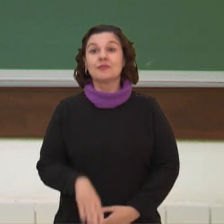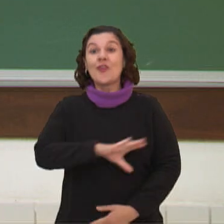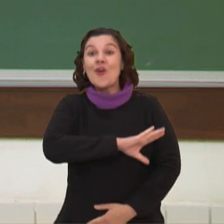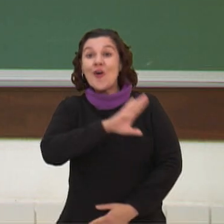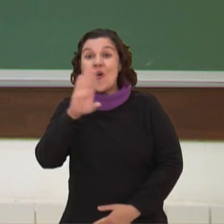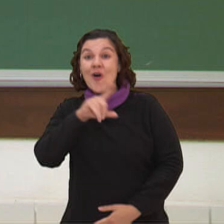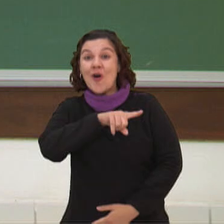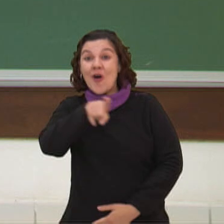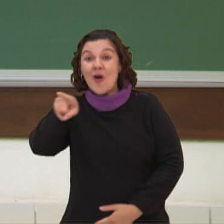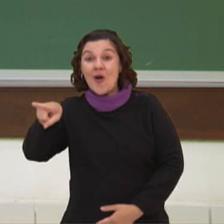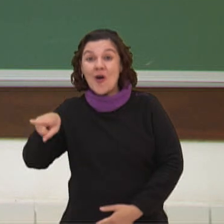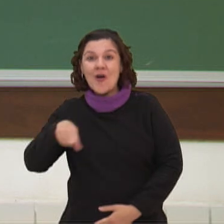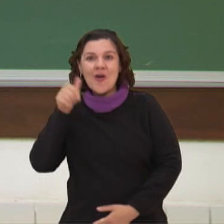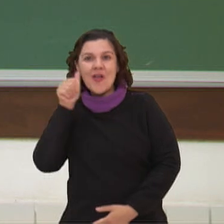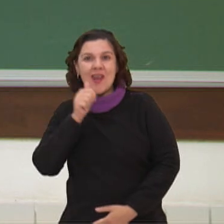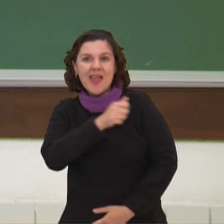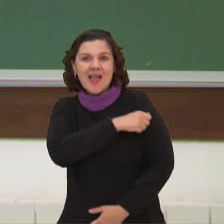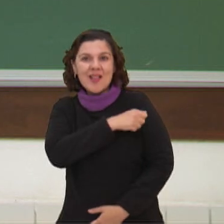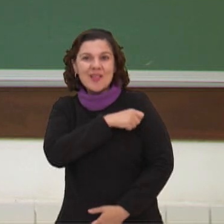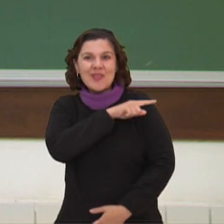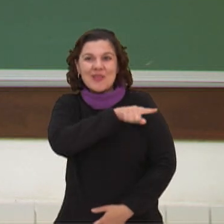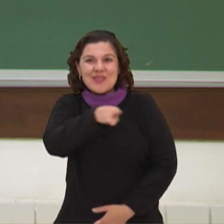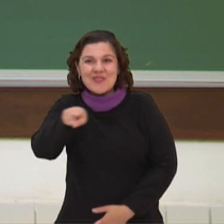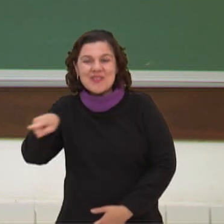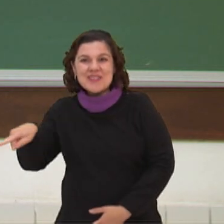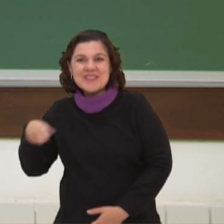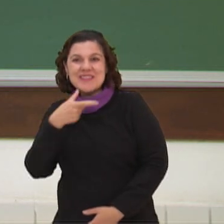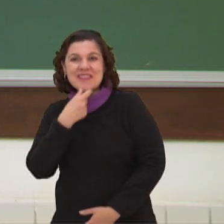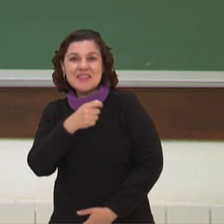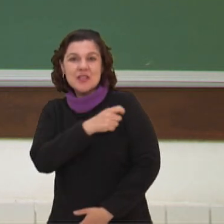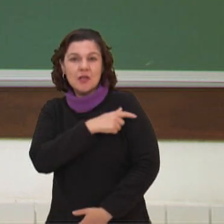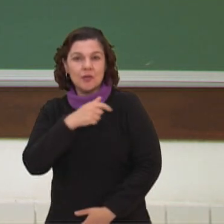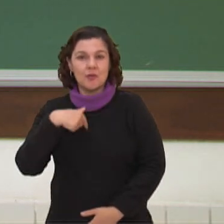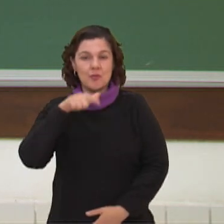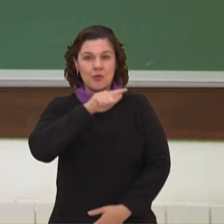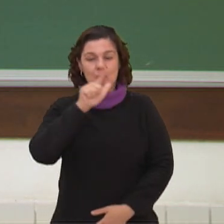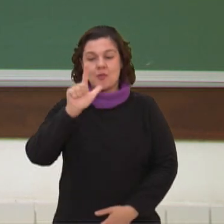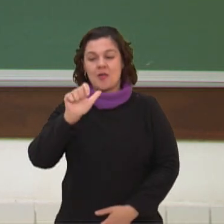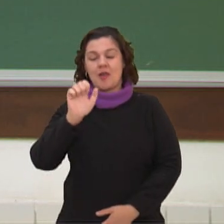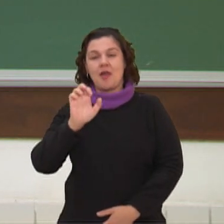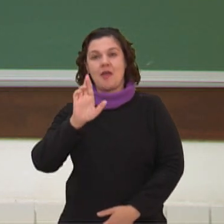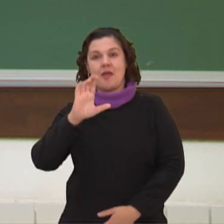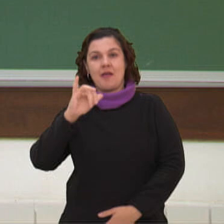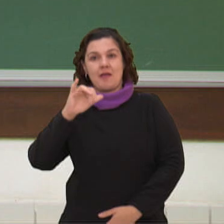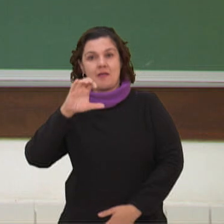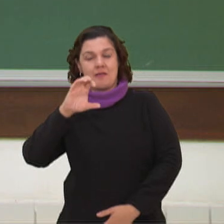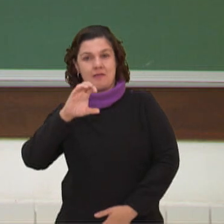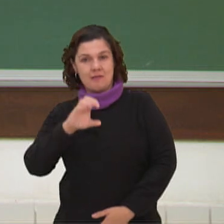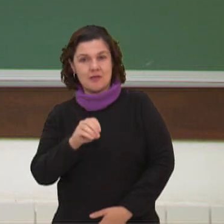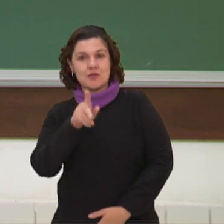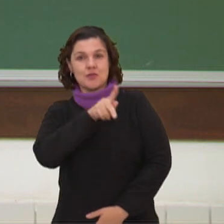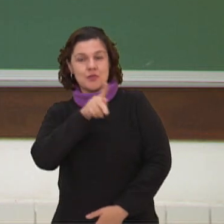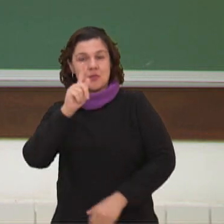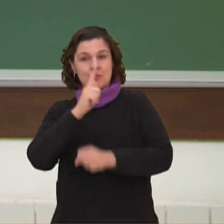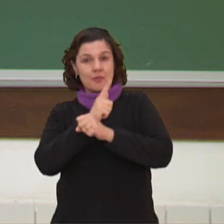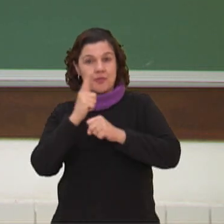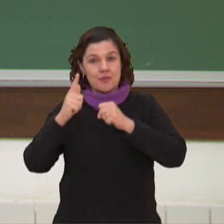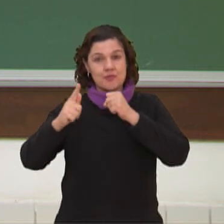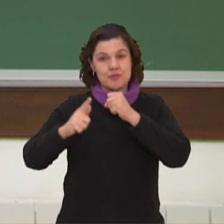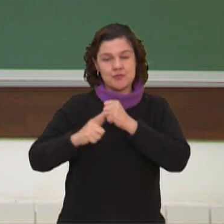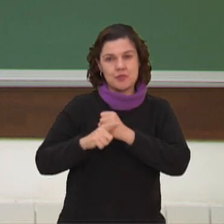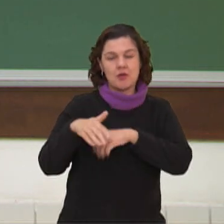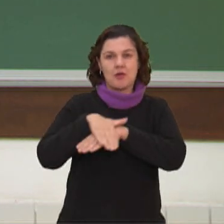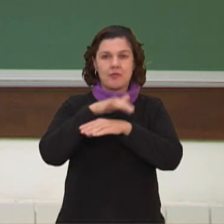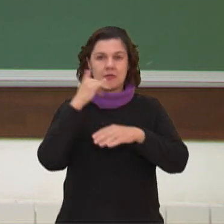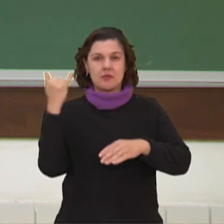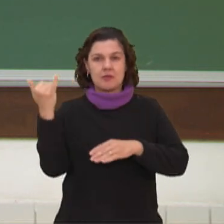Olá, alunas! Olá, alunos! Eu sou Laércio de Mello, professor de Geografia. Mais um encontro para a gente conversar coisas